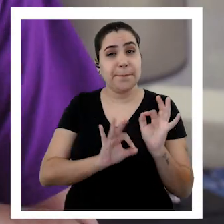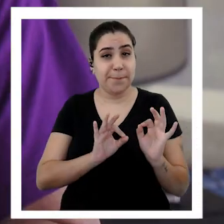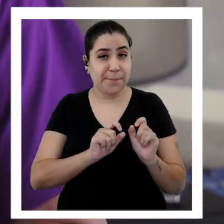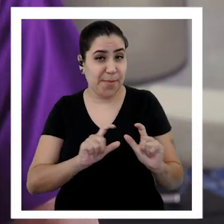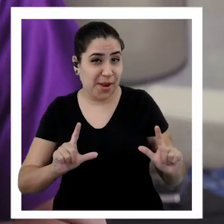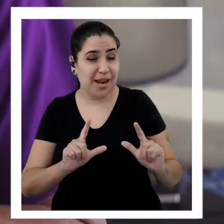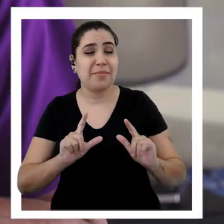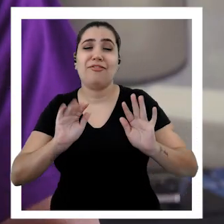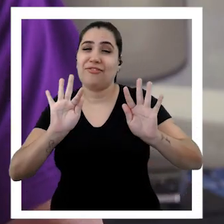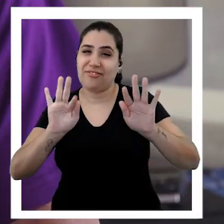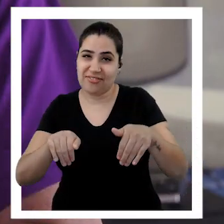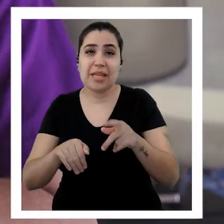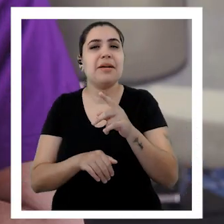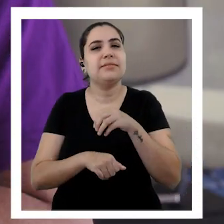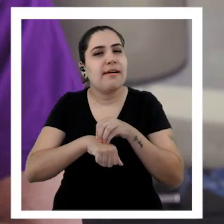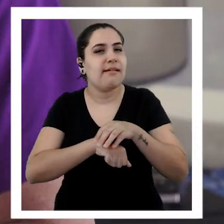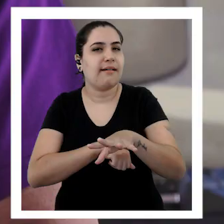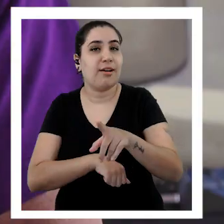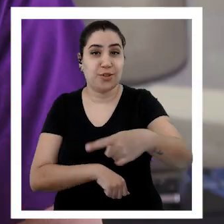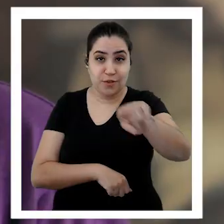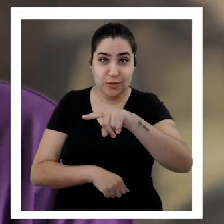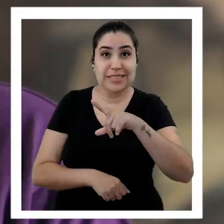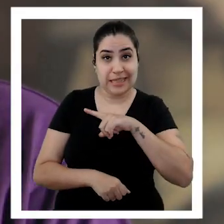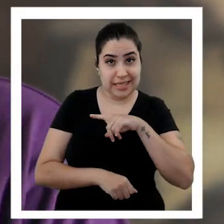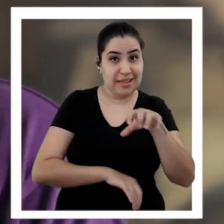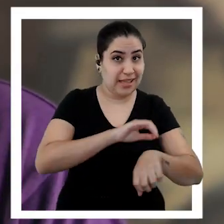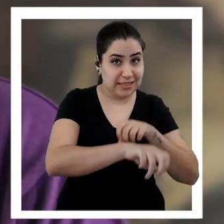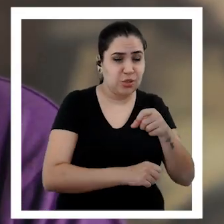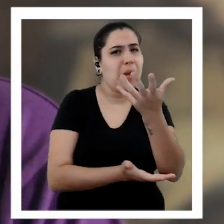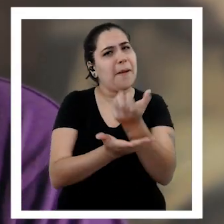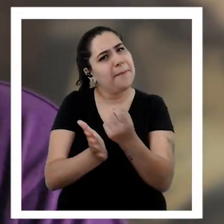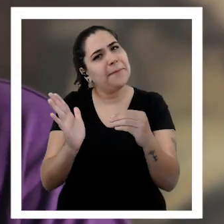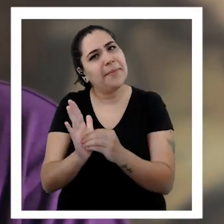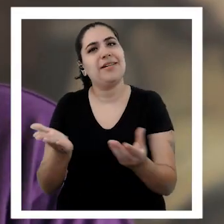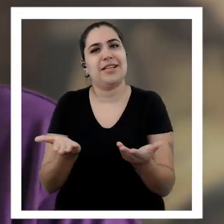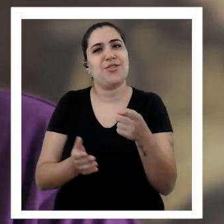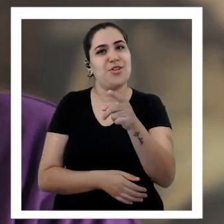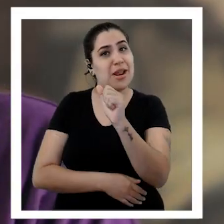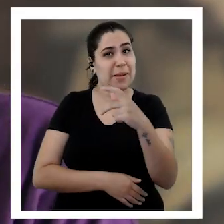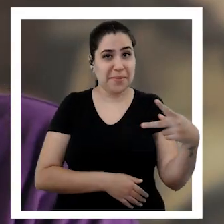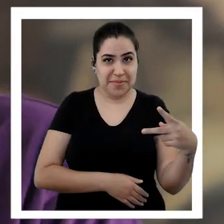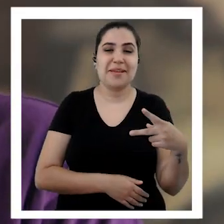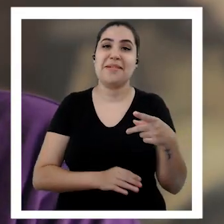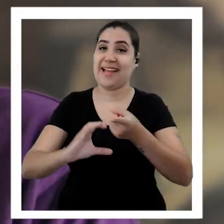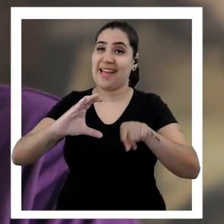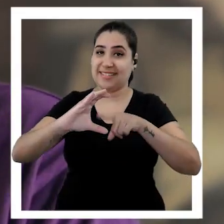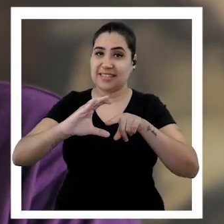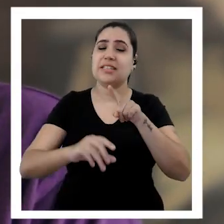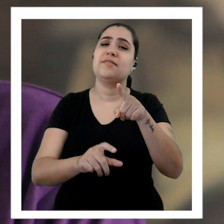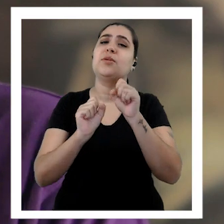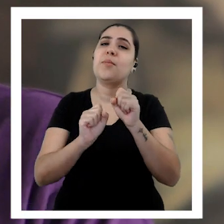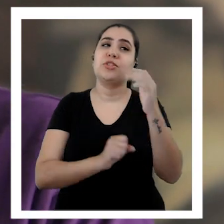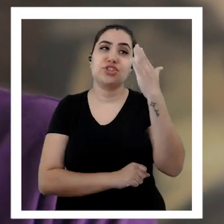O programa está chegando ao fim, mas fica aqui o recado. Você que é catador, baixa agora o aplicativo